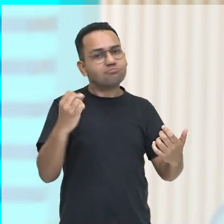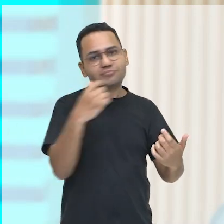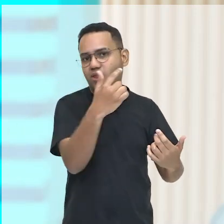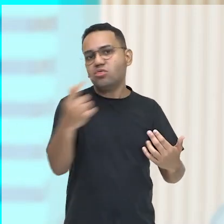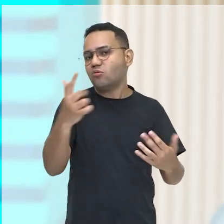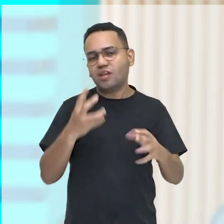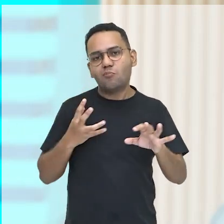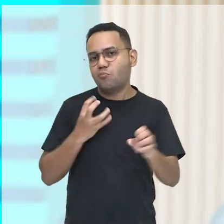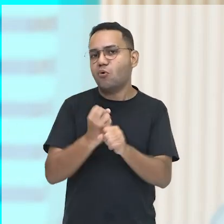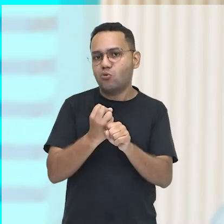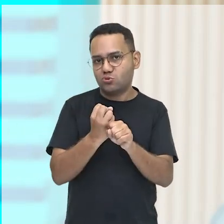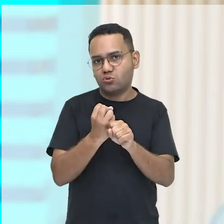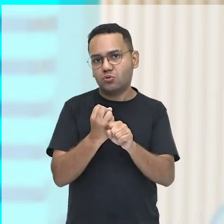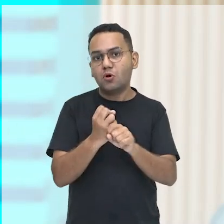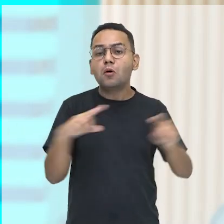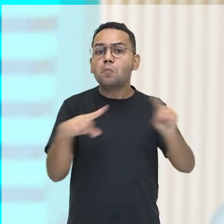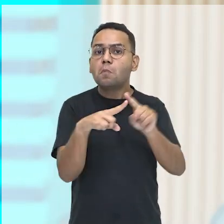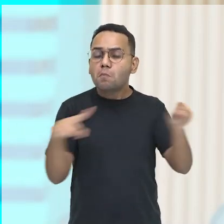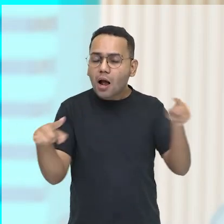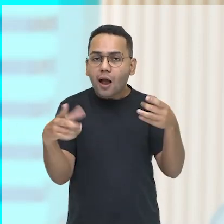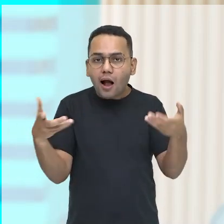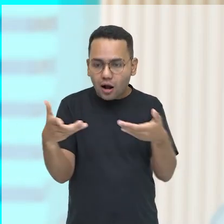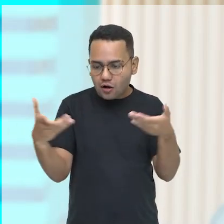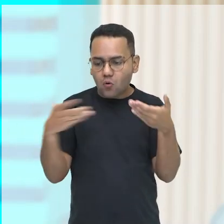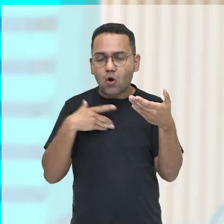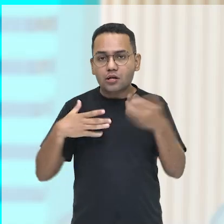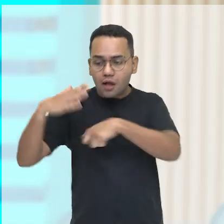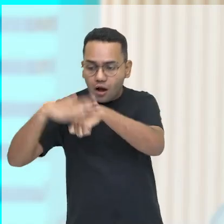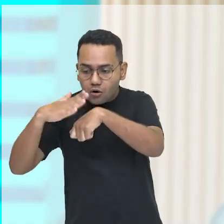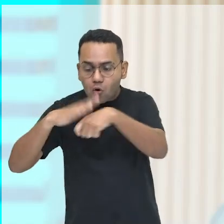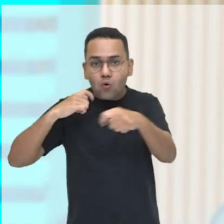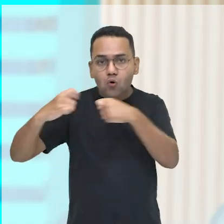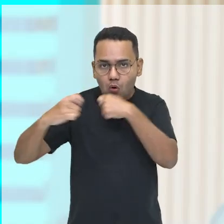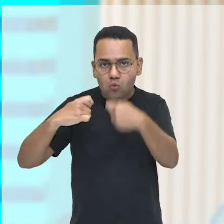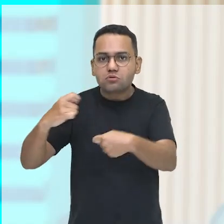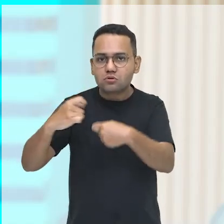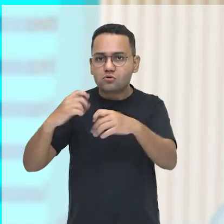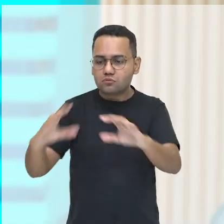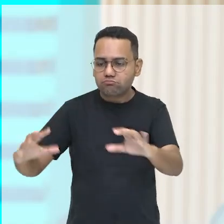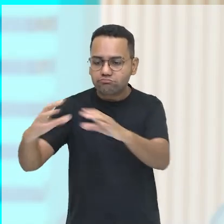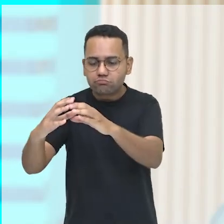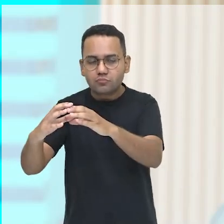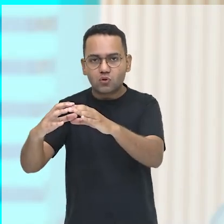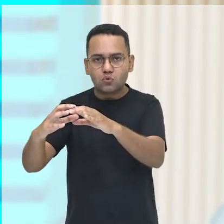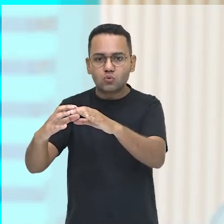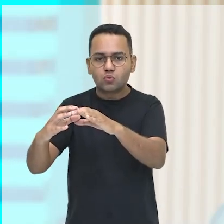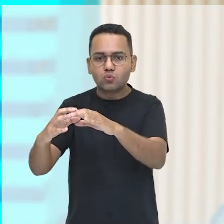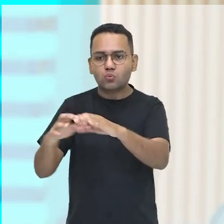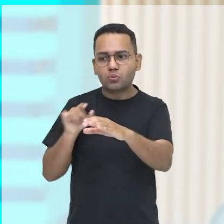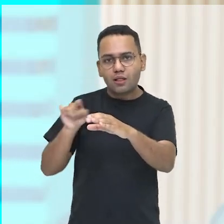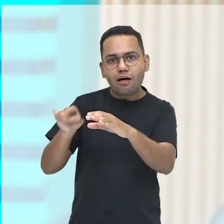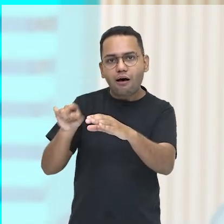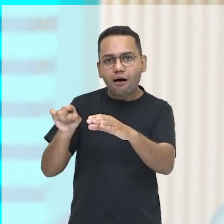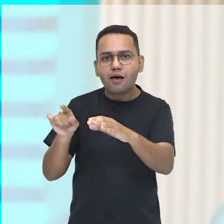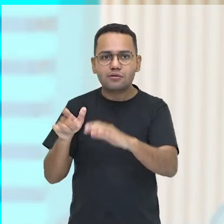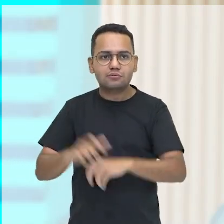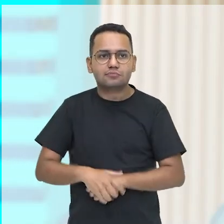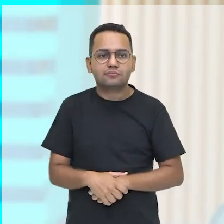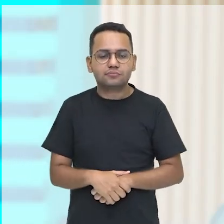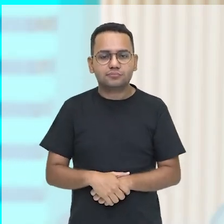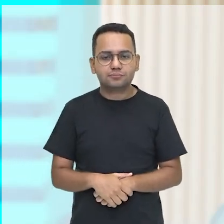válido e a equipe agora que passa a ser a equipe de posse de bola passa a ser a equipe